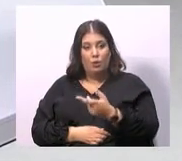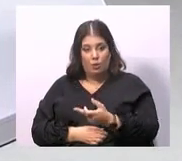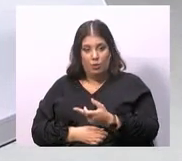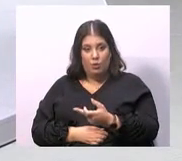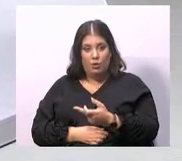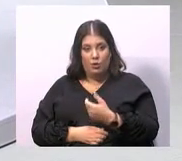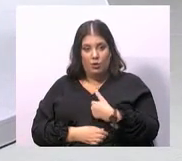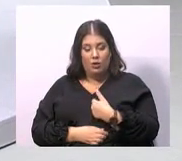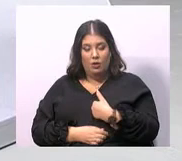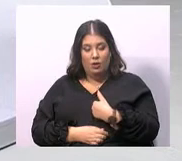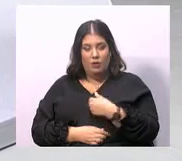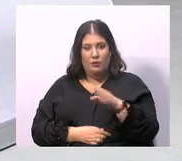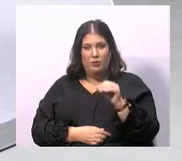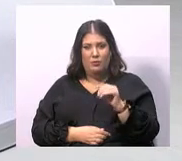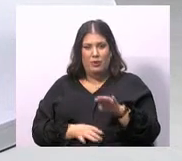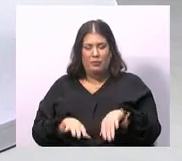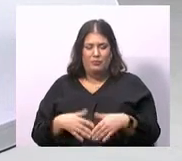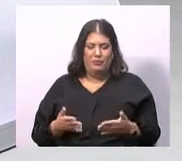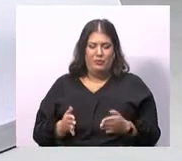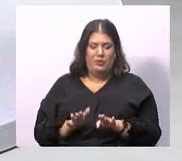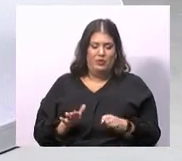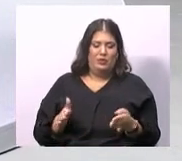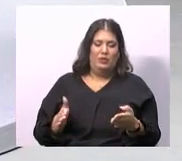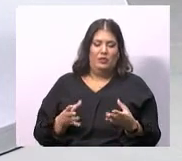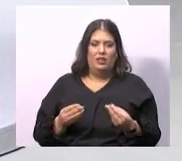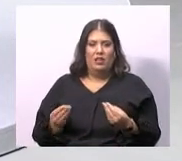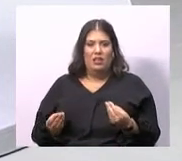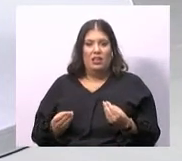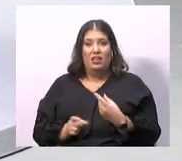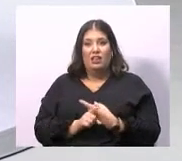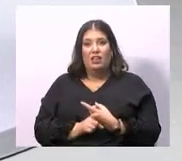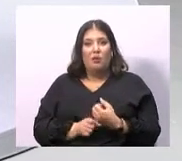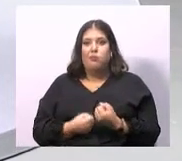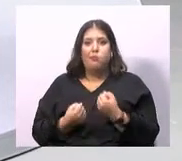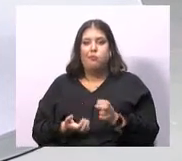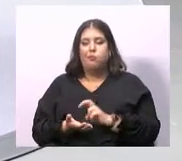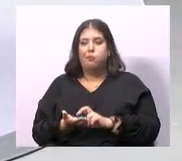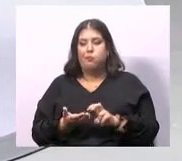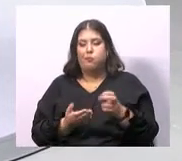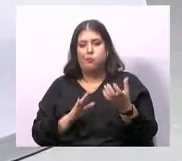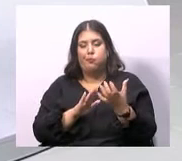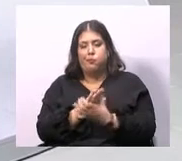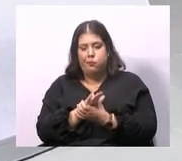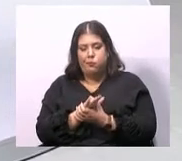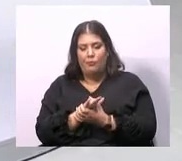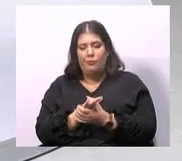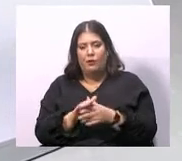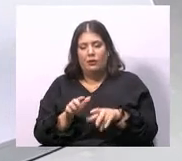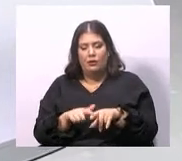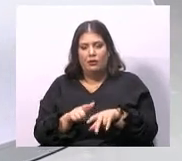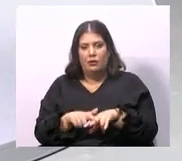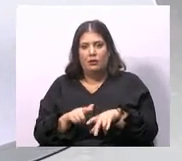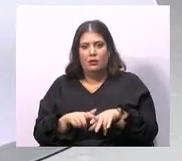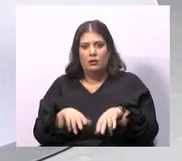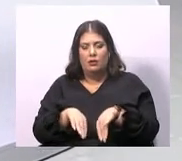Eu tenho o pé a ficar muito torto, os pés, e não há calçado que eu possa andar, porque acho que os joelhos, o